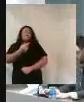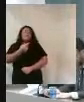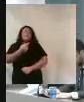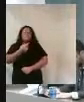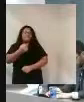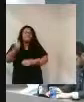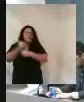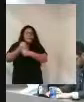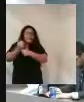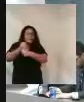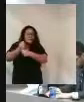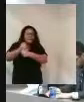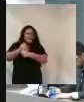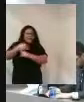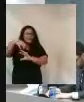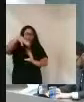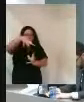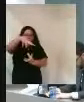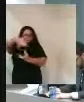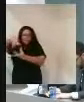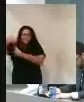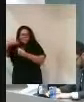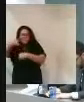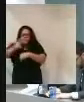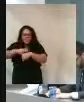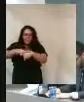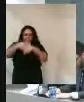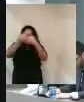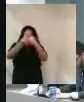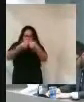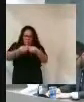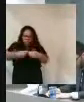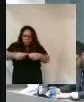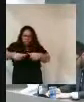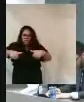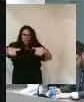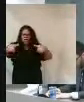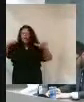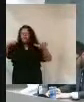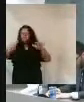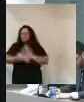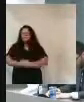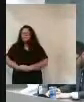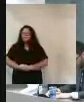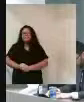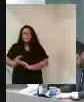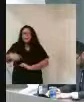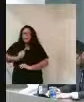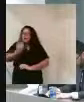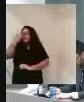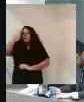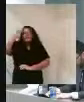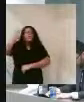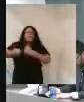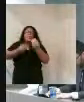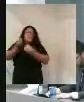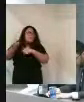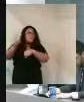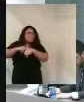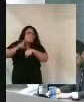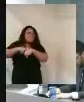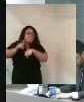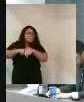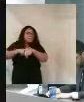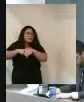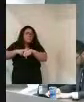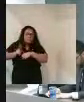o tempo de decomposição de um vidro é indeterminado. E aí, devido a essa estabilidade química, vem o problema para